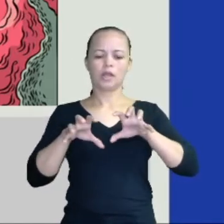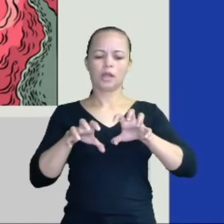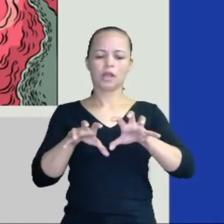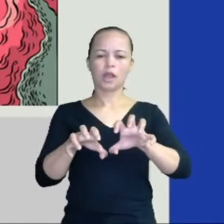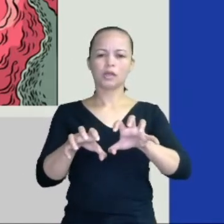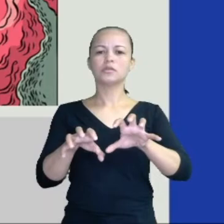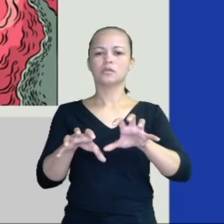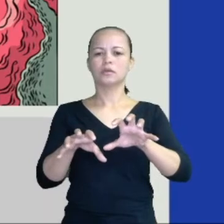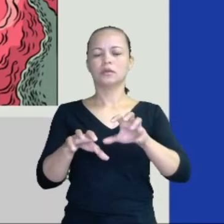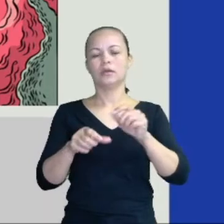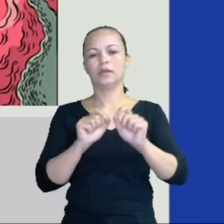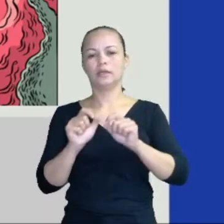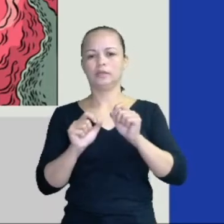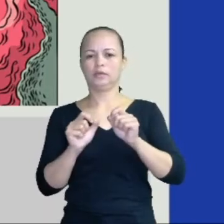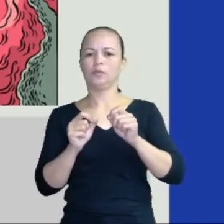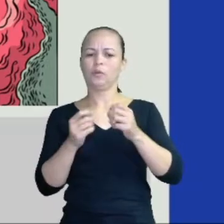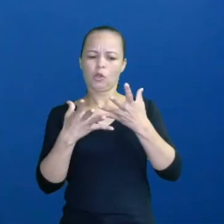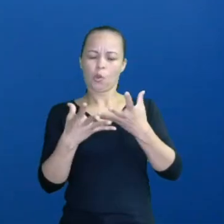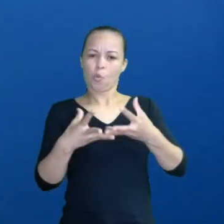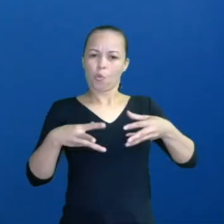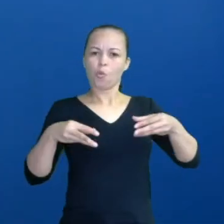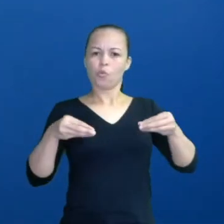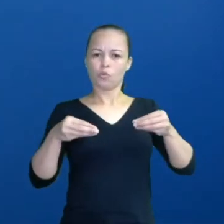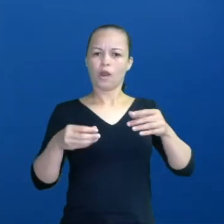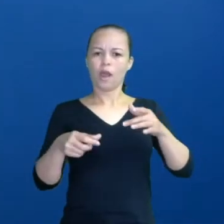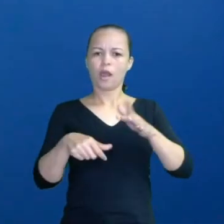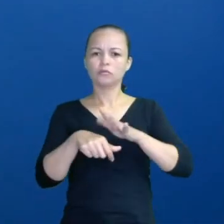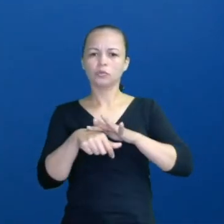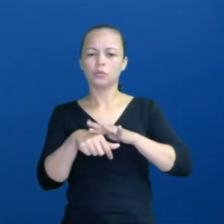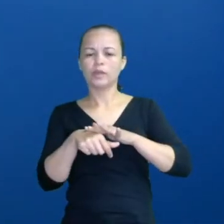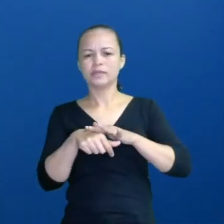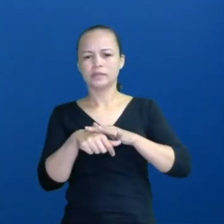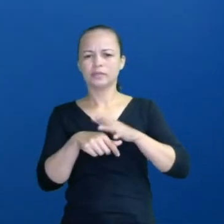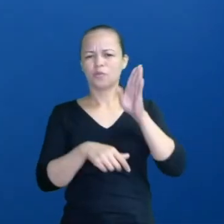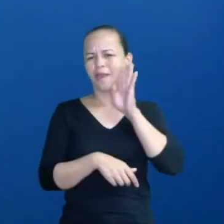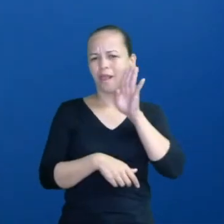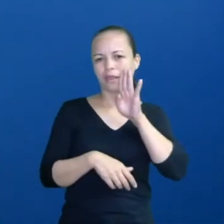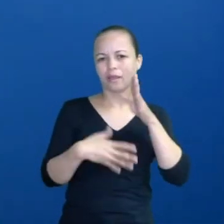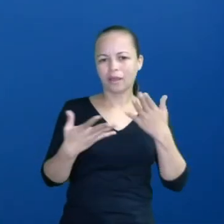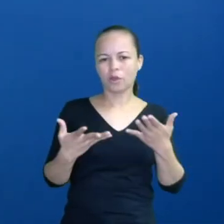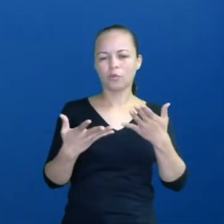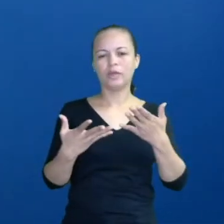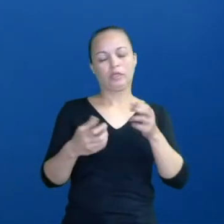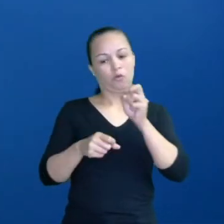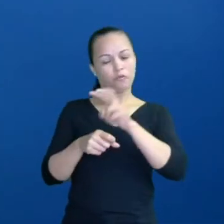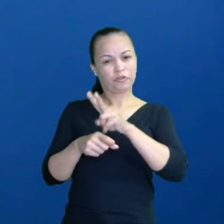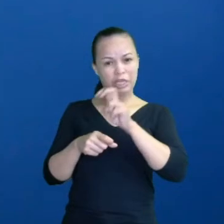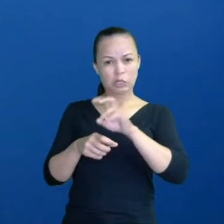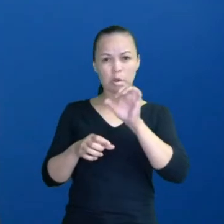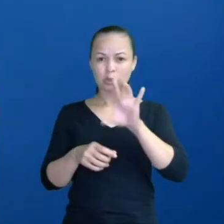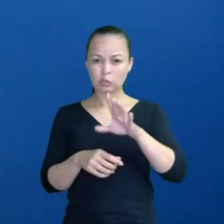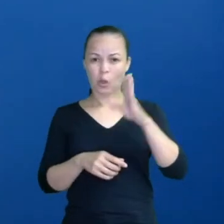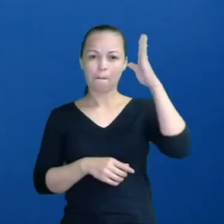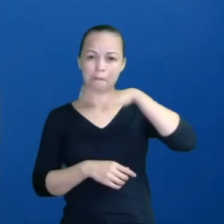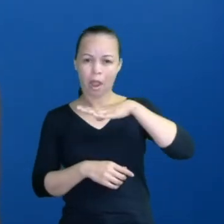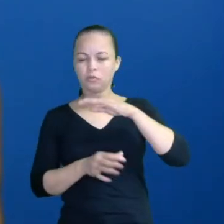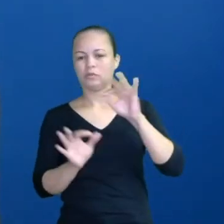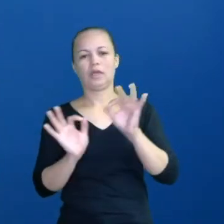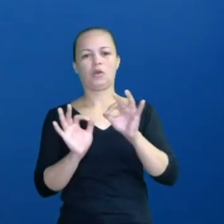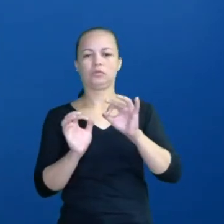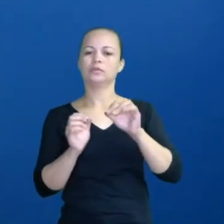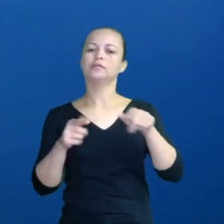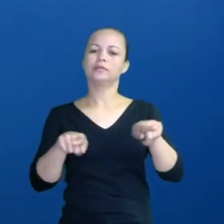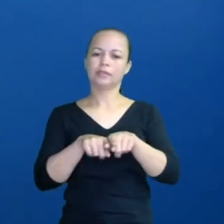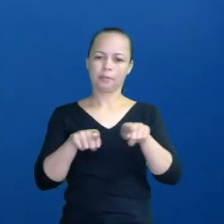controlar ou curar doenças. Vejam que coisa legal, não é verdade? Tá vendo? O vírus não só causa mal, ele também traz